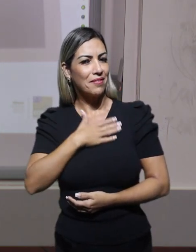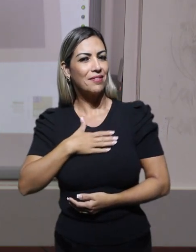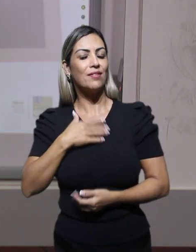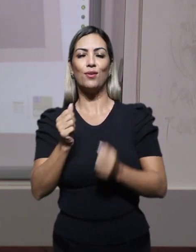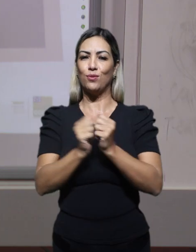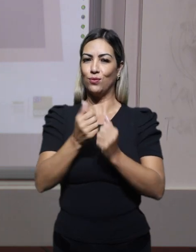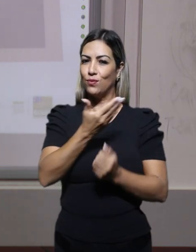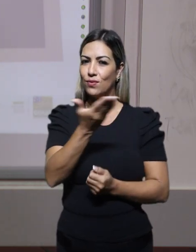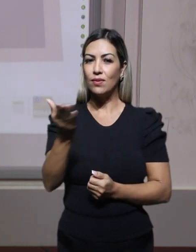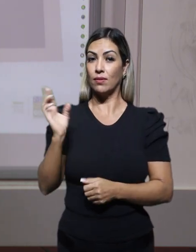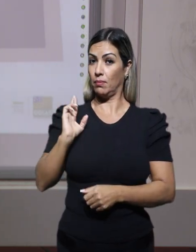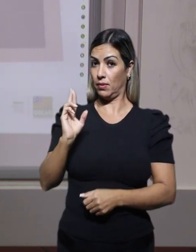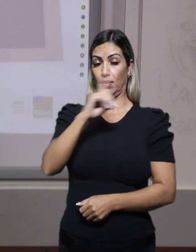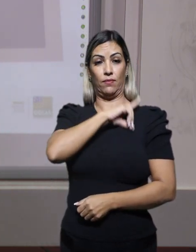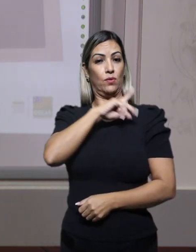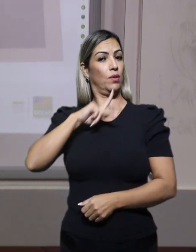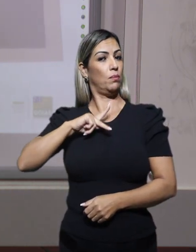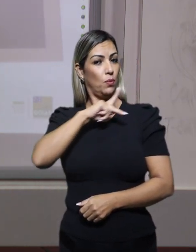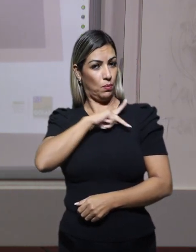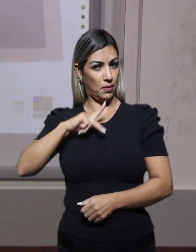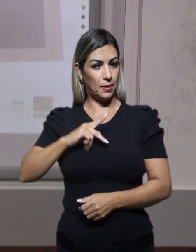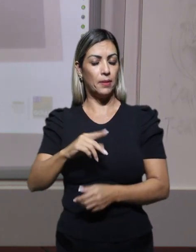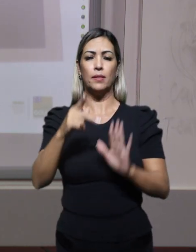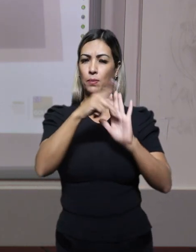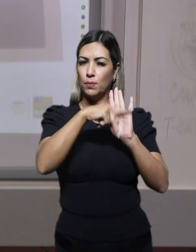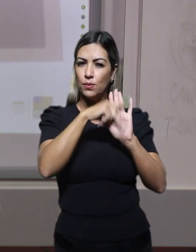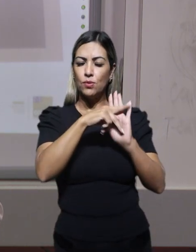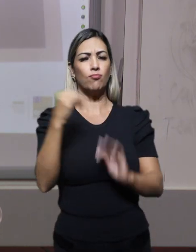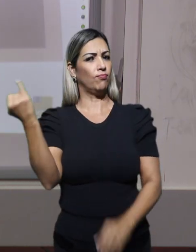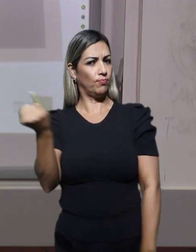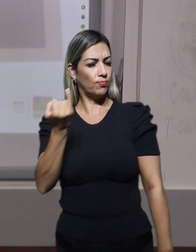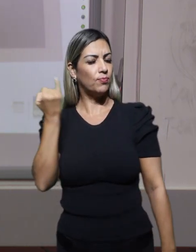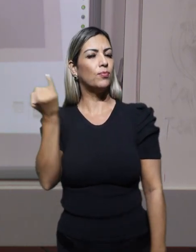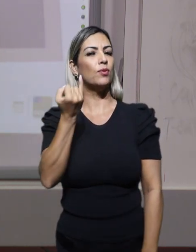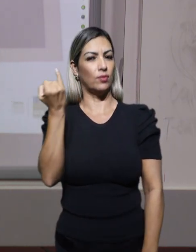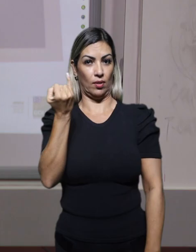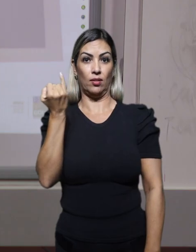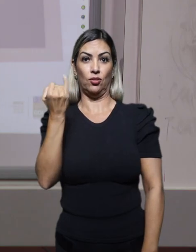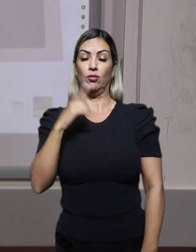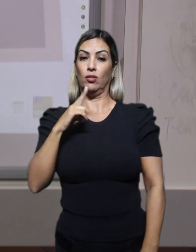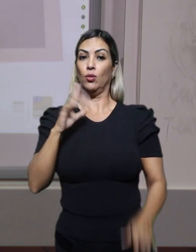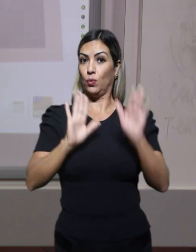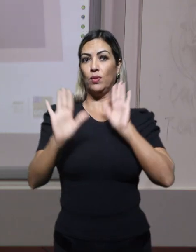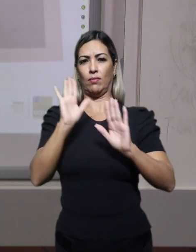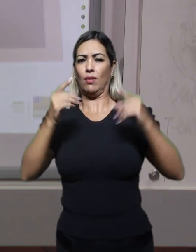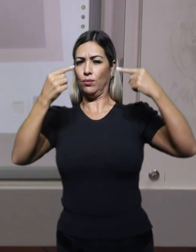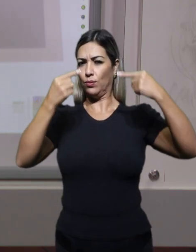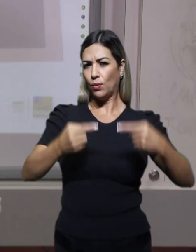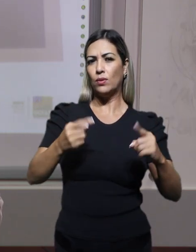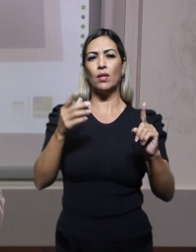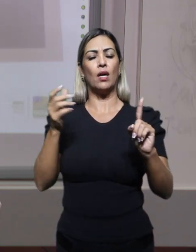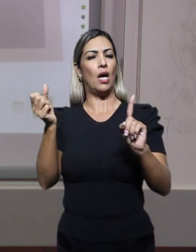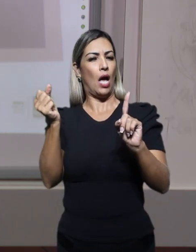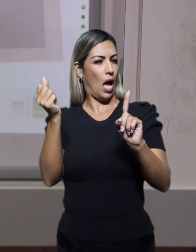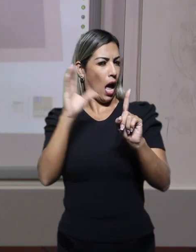aqui, representando a Defensoria Pública, nesse projeto tão importante sobre prevenção e combate ao